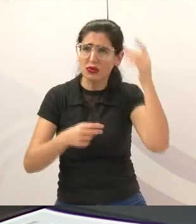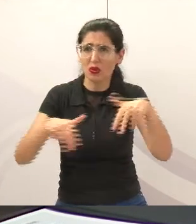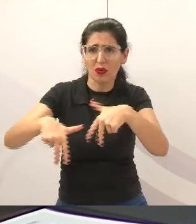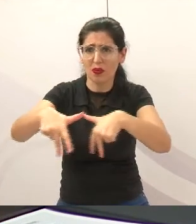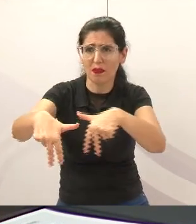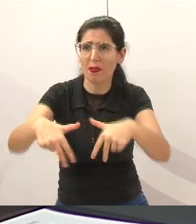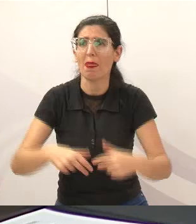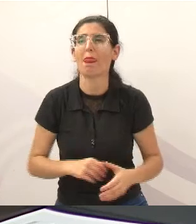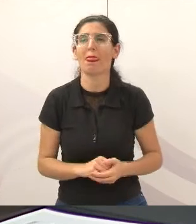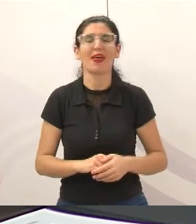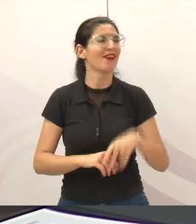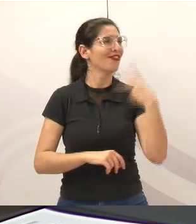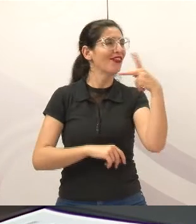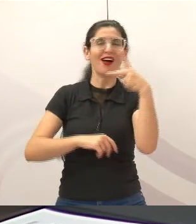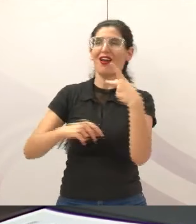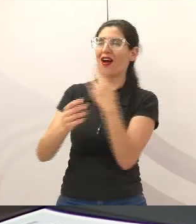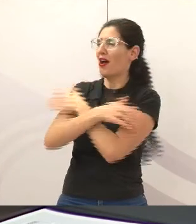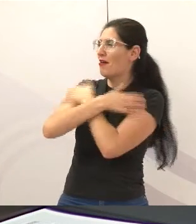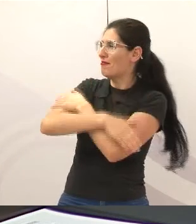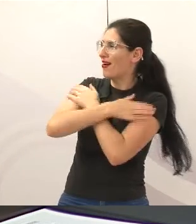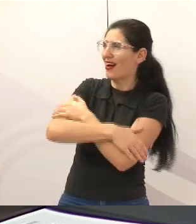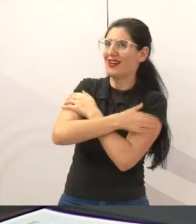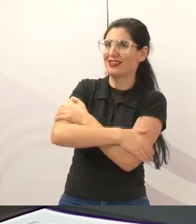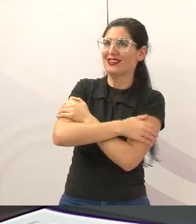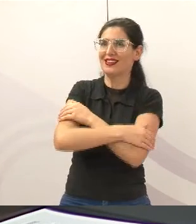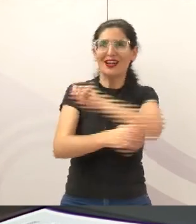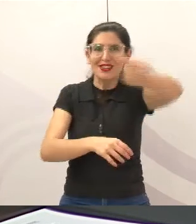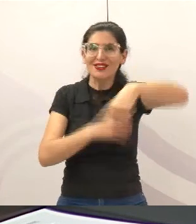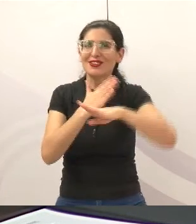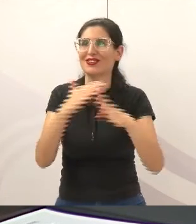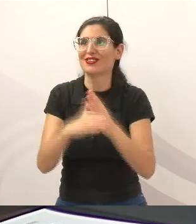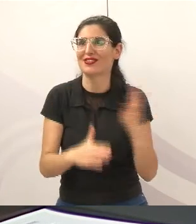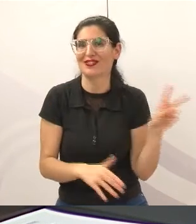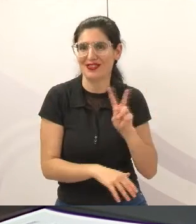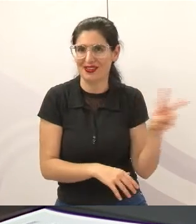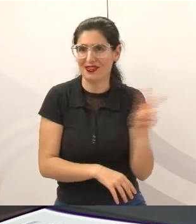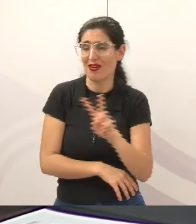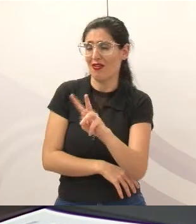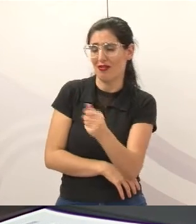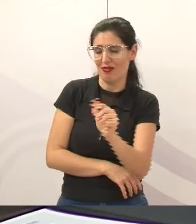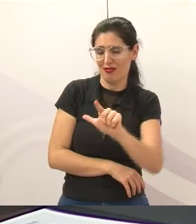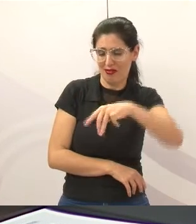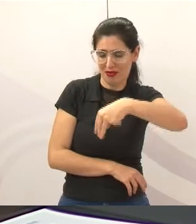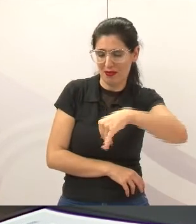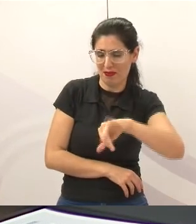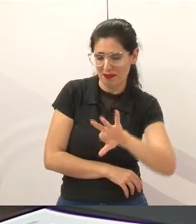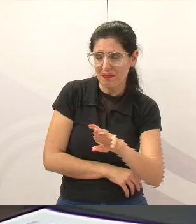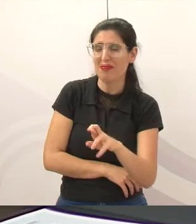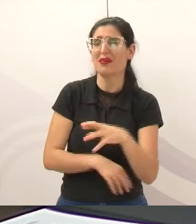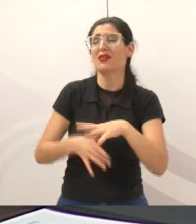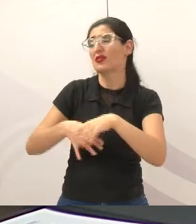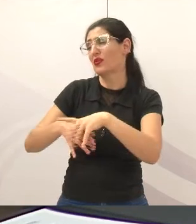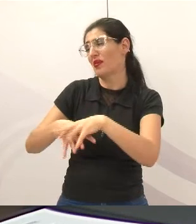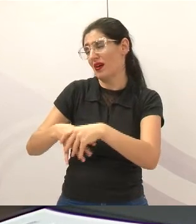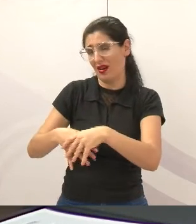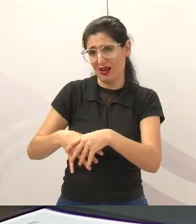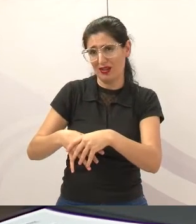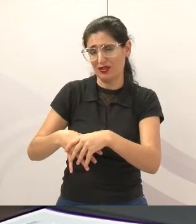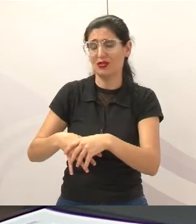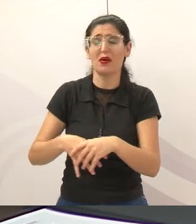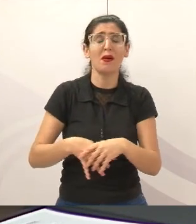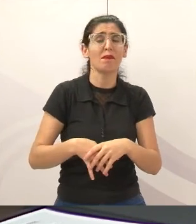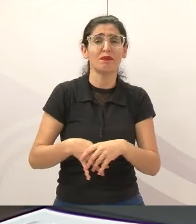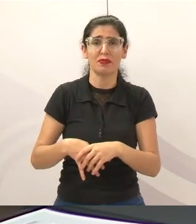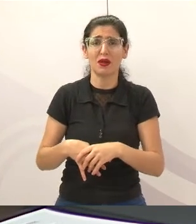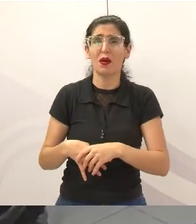para o vereador Valmir, que não está aqui, então um abraço de todos nós vereadores, que ele tenha uma boa recuperação de saúde. Obrigado, vereador. Imagina. Bom,